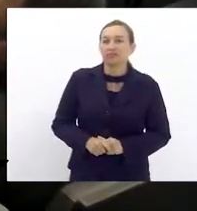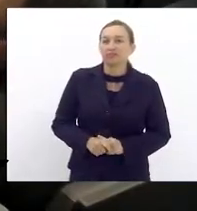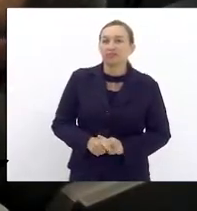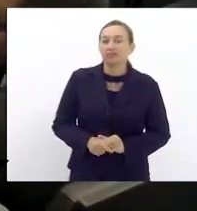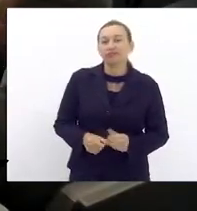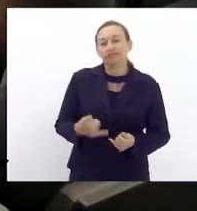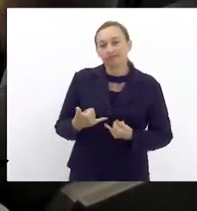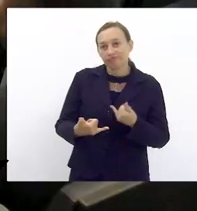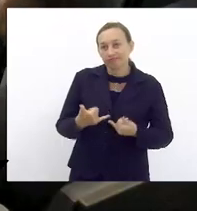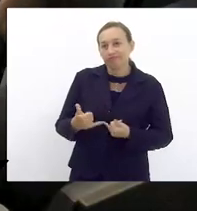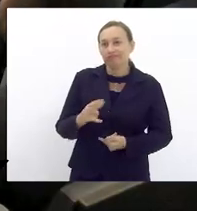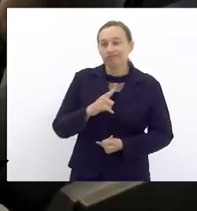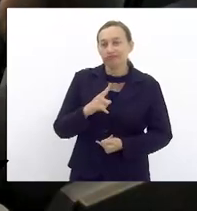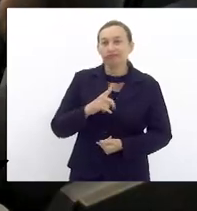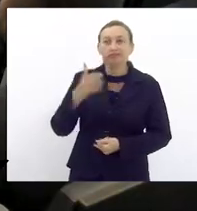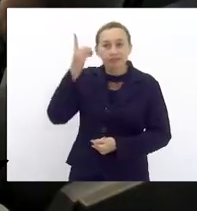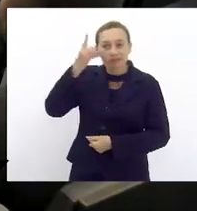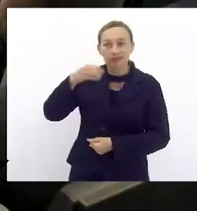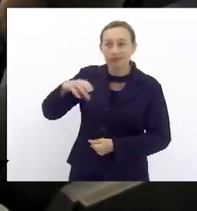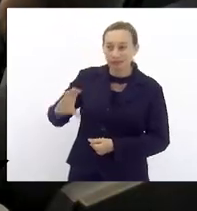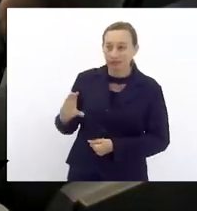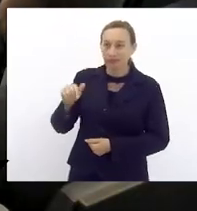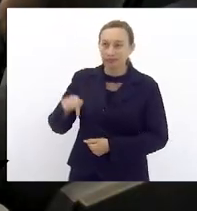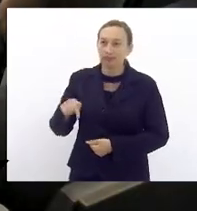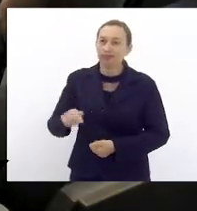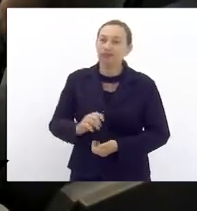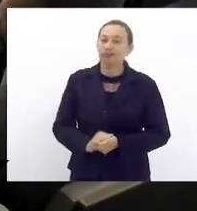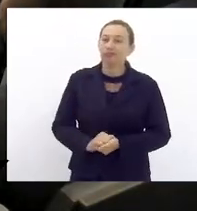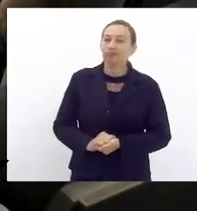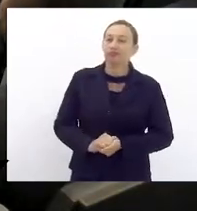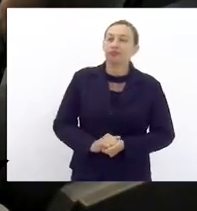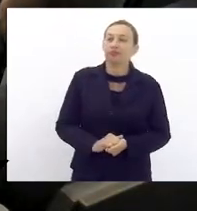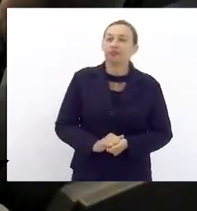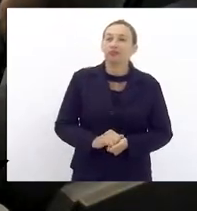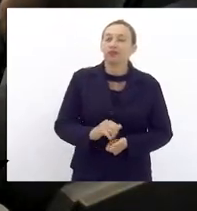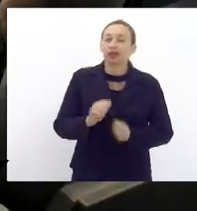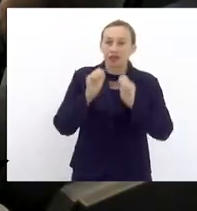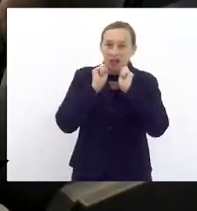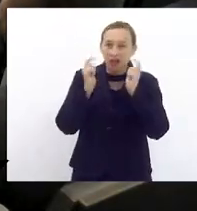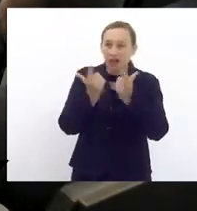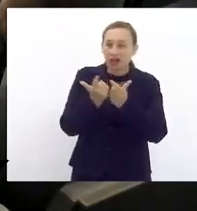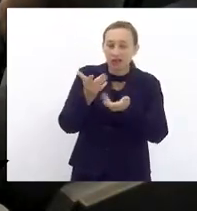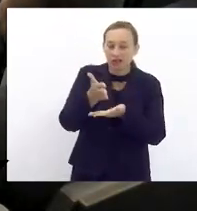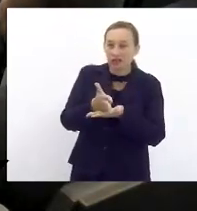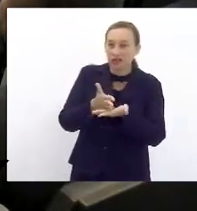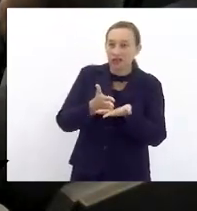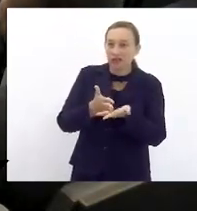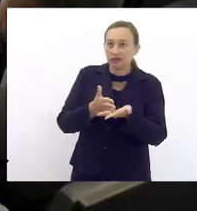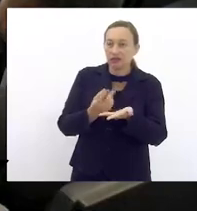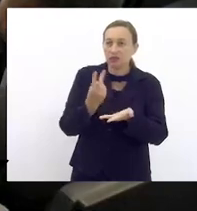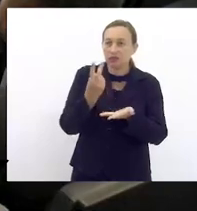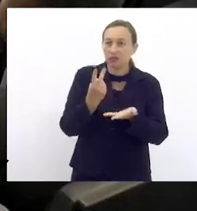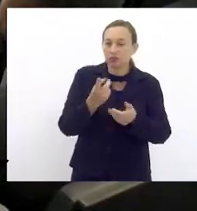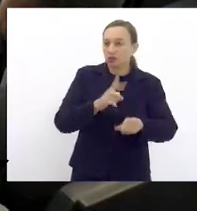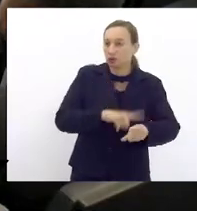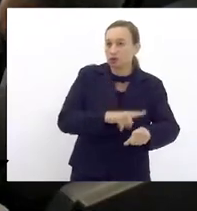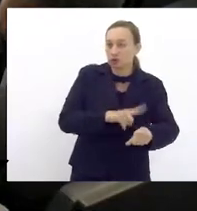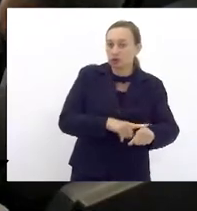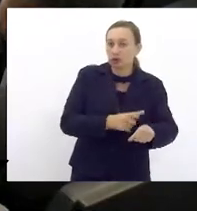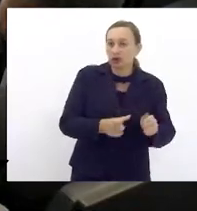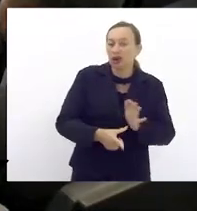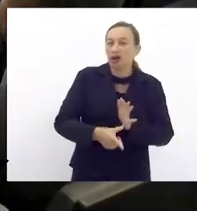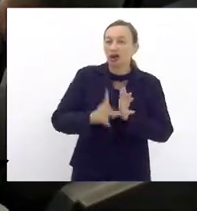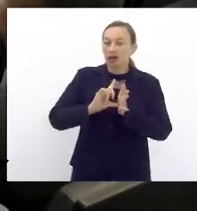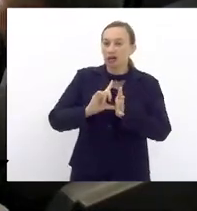é uma brincadeira que eu tenho com deputado Mickey aqui que aqui existe alérgice se divide em duas fases né a era antes